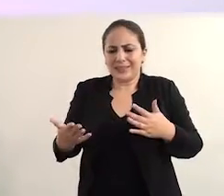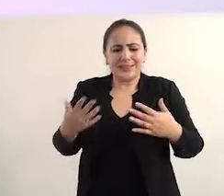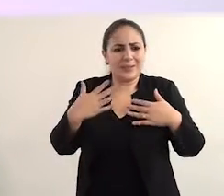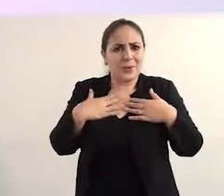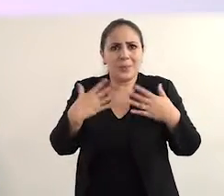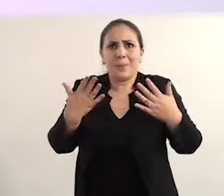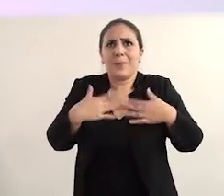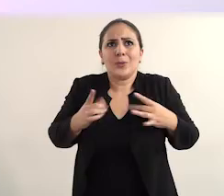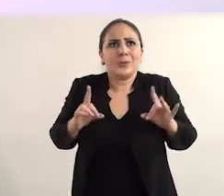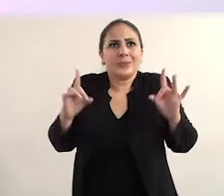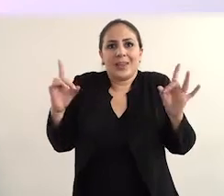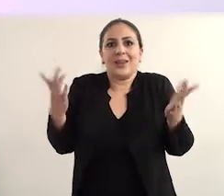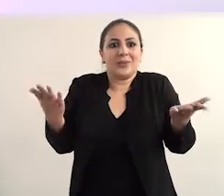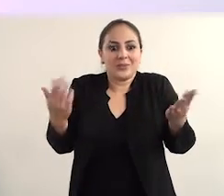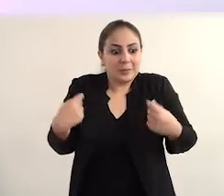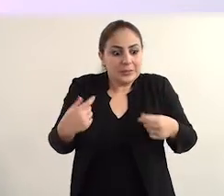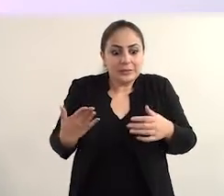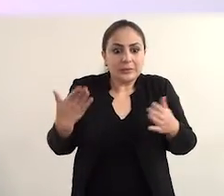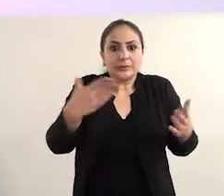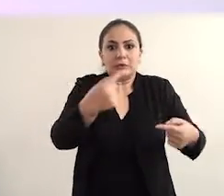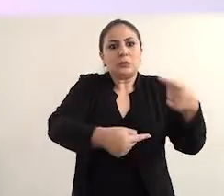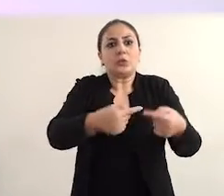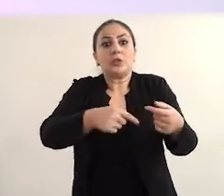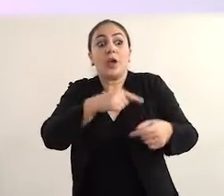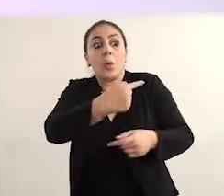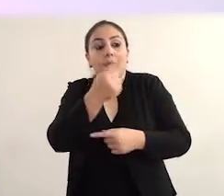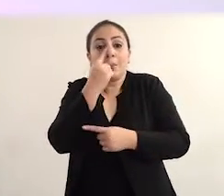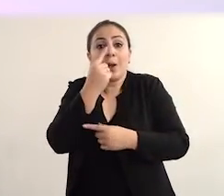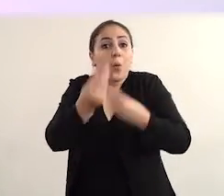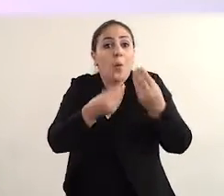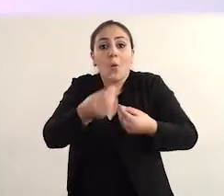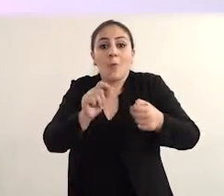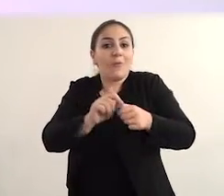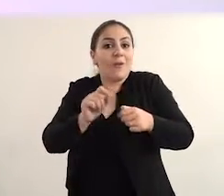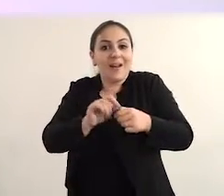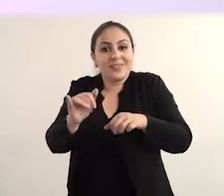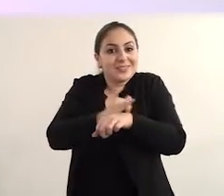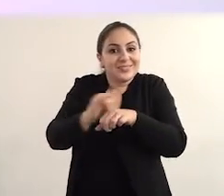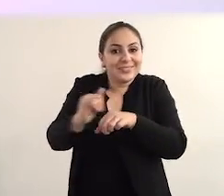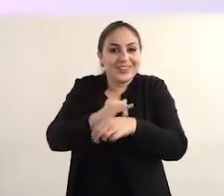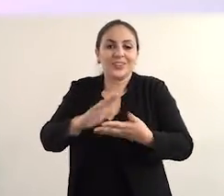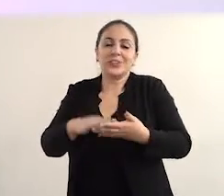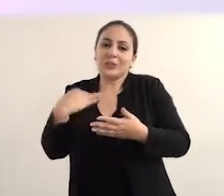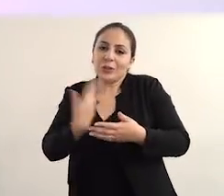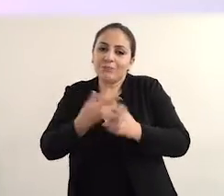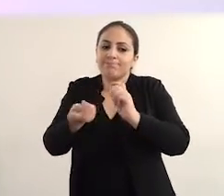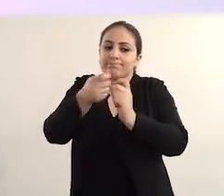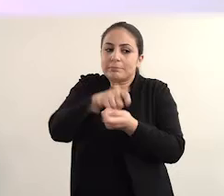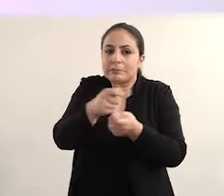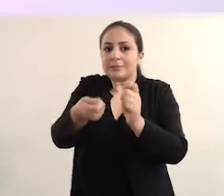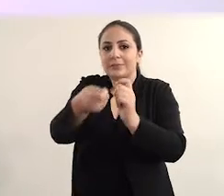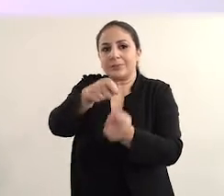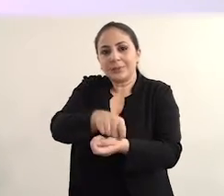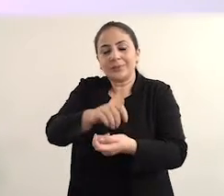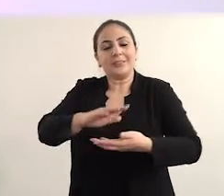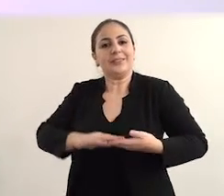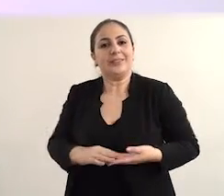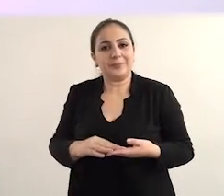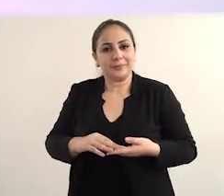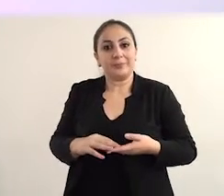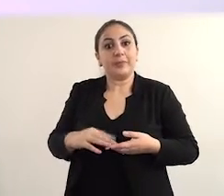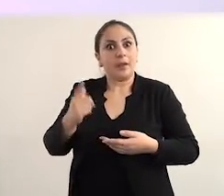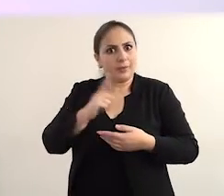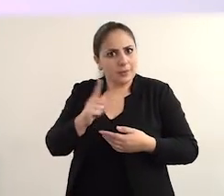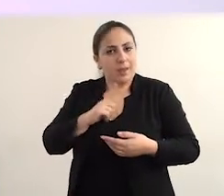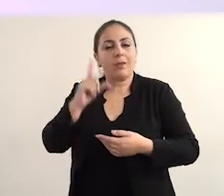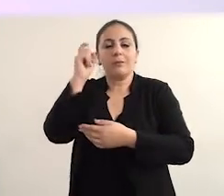situações, mas né, eu tenho que ir lá discutir com as outras mães como é que elas fazem também. E a gente foi se moldando assim, né? Então,